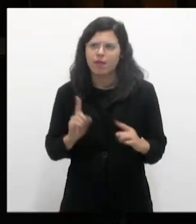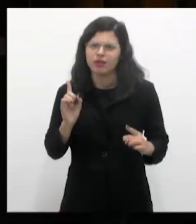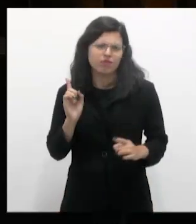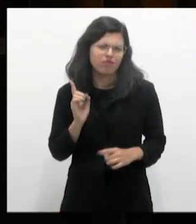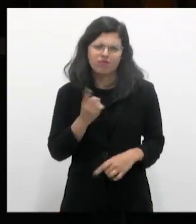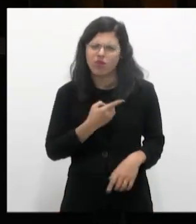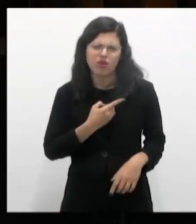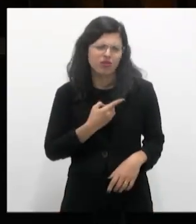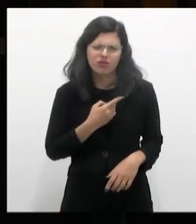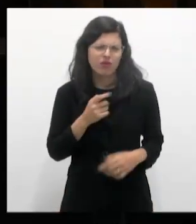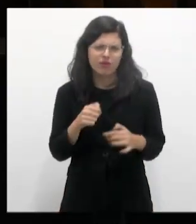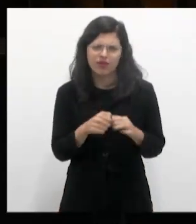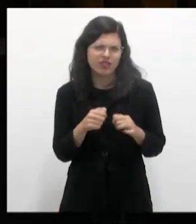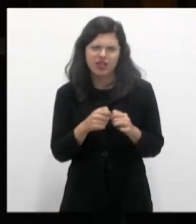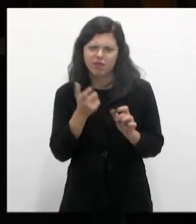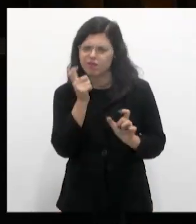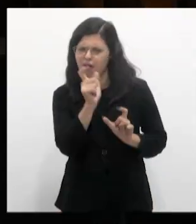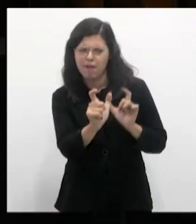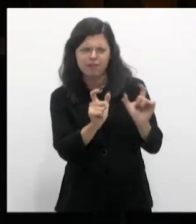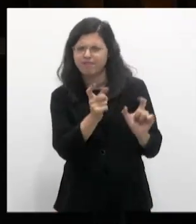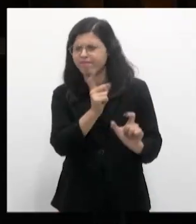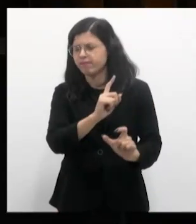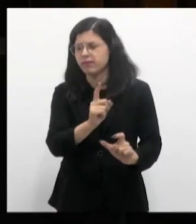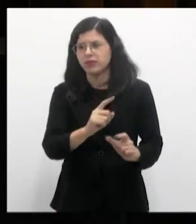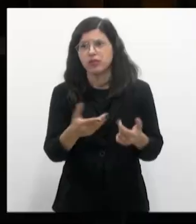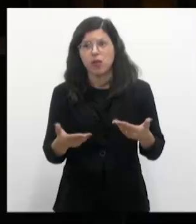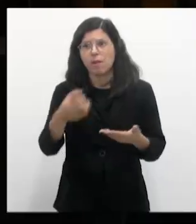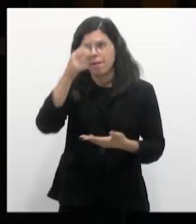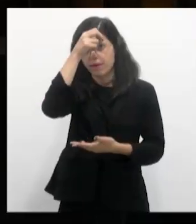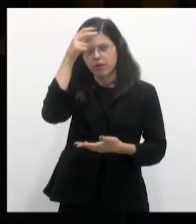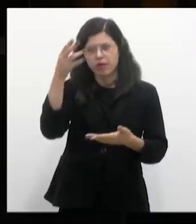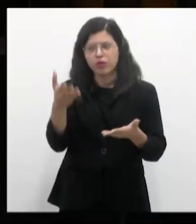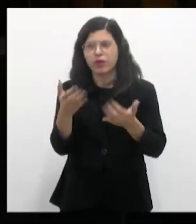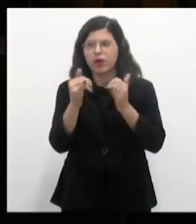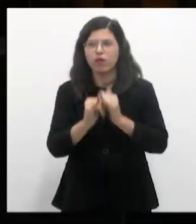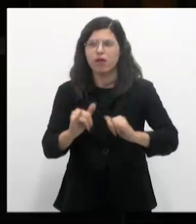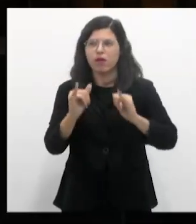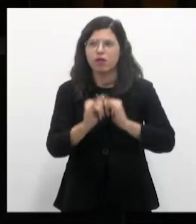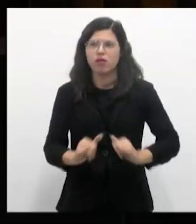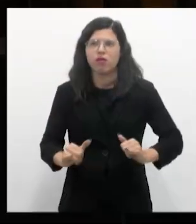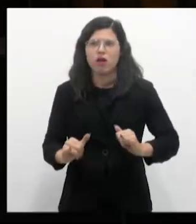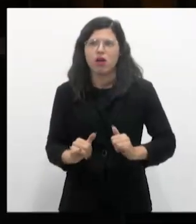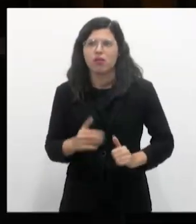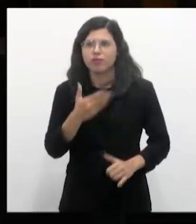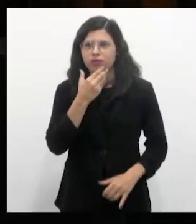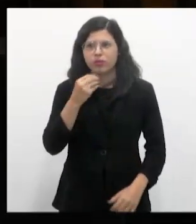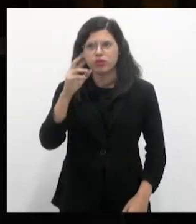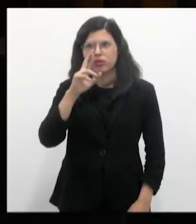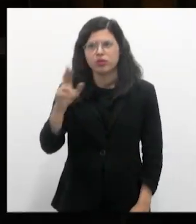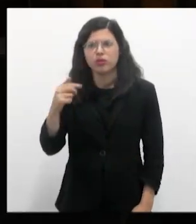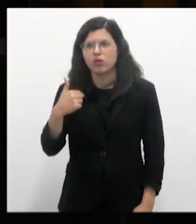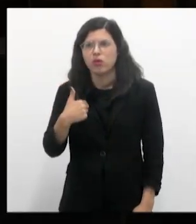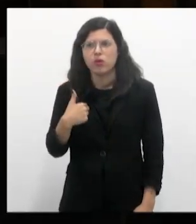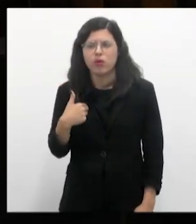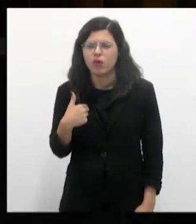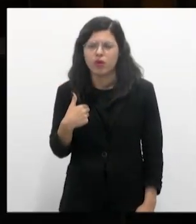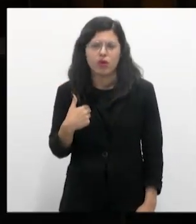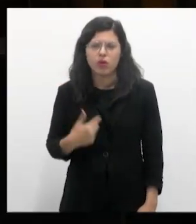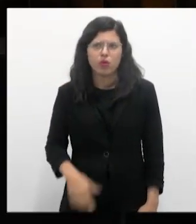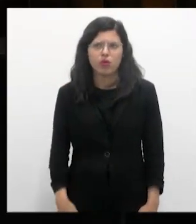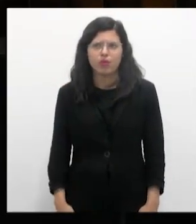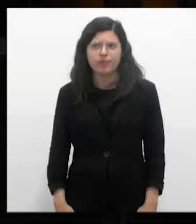nível dele. Então, prefeito, eu quero te falar diretamente para o senhor que eu não vou baixar